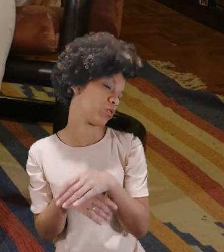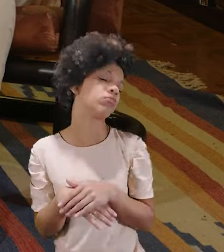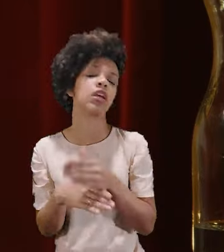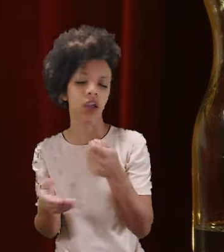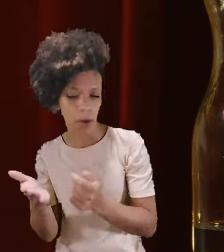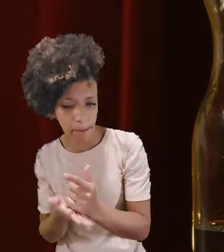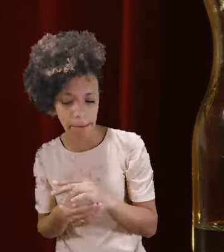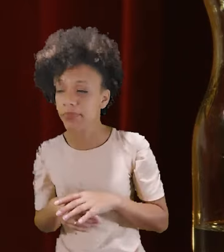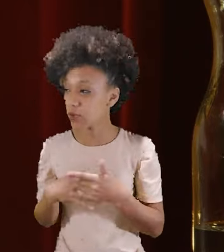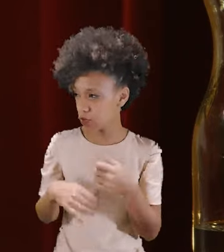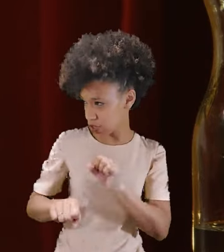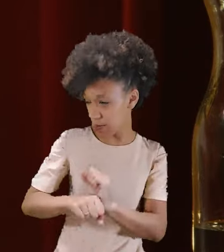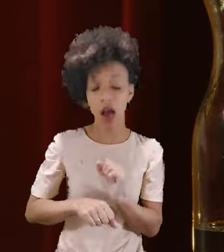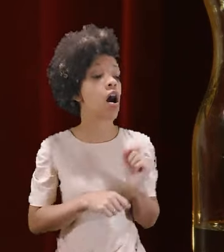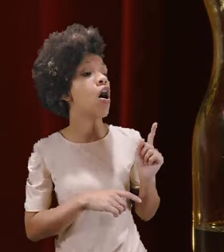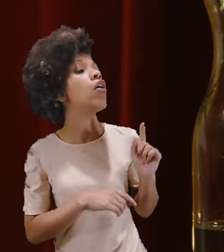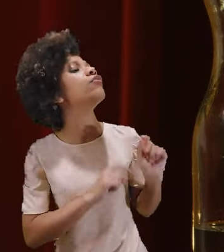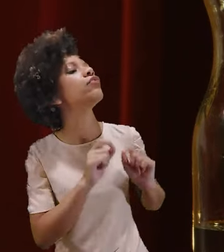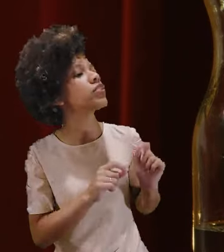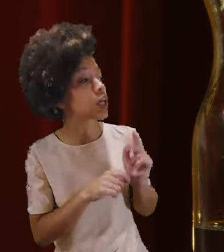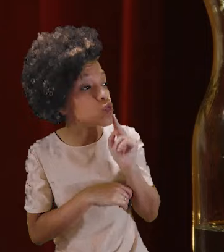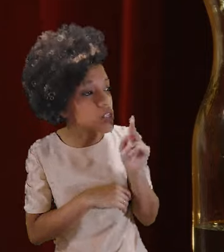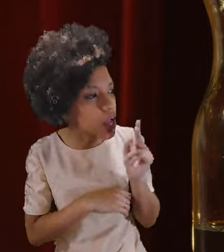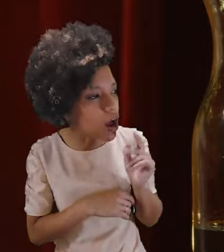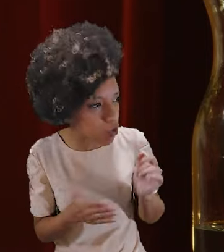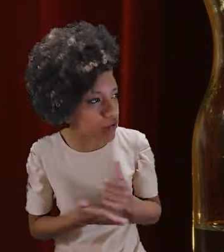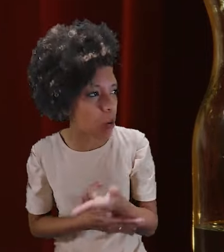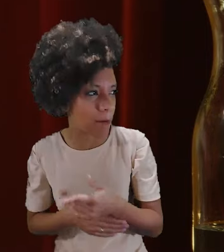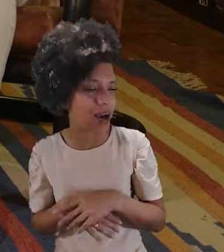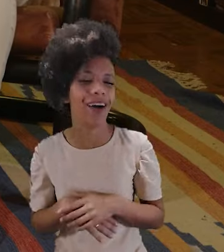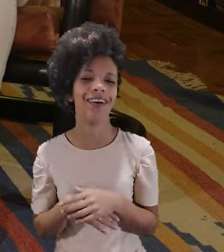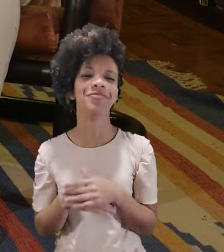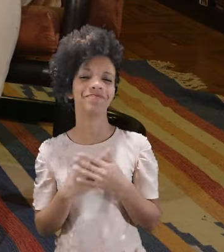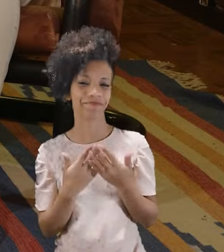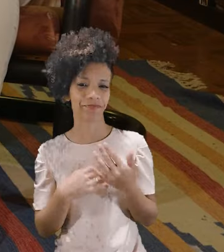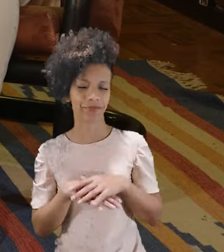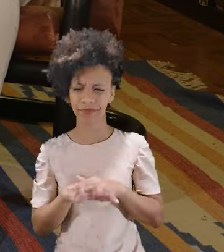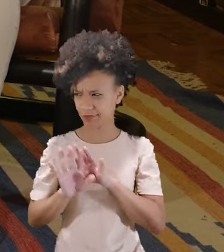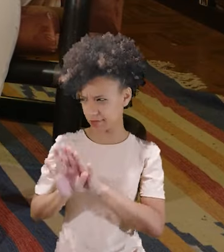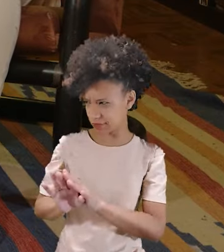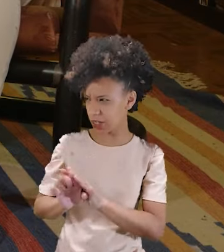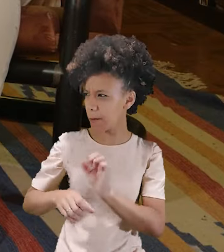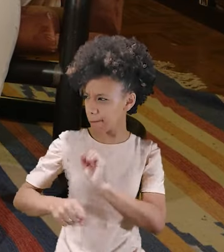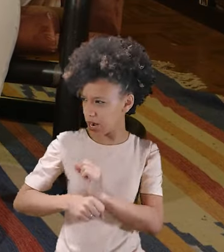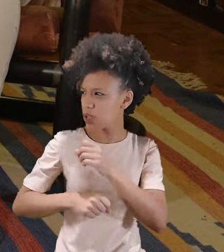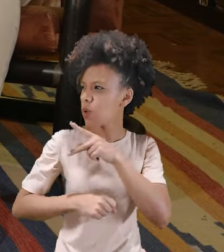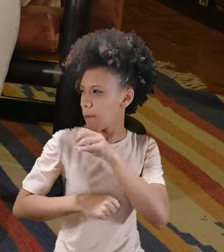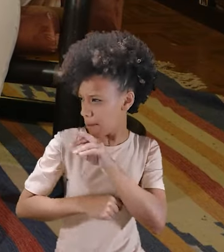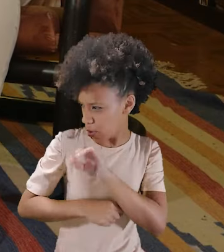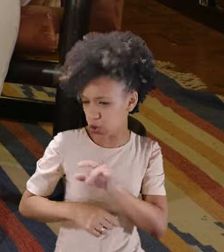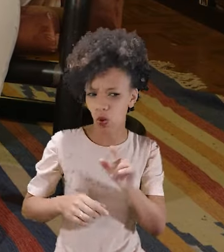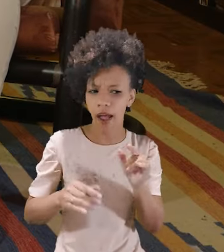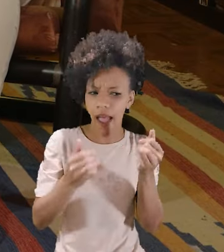fala uma coisa para mim da chuva sem você para no posto você fala galera acho que era alguma coisa um cigarro aí vai lá e compra parar no posto